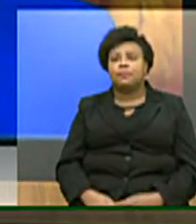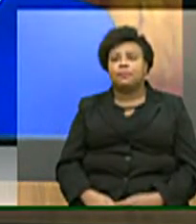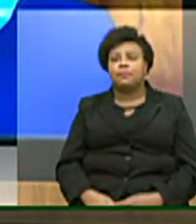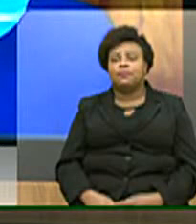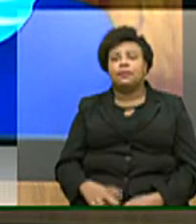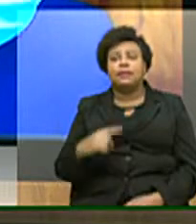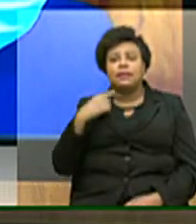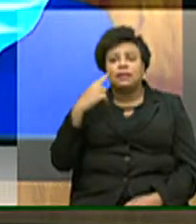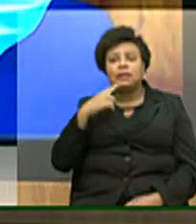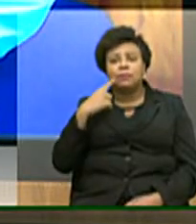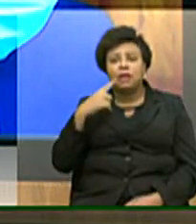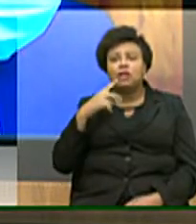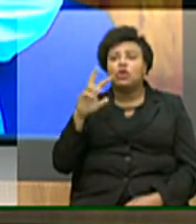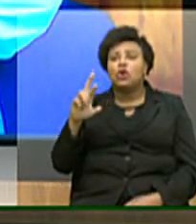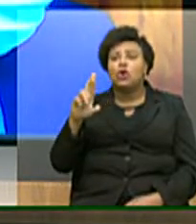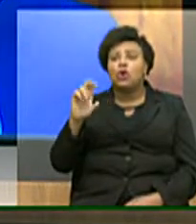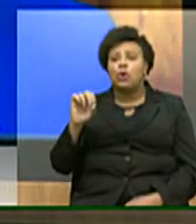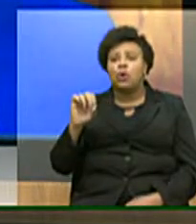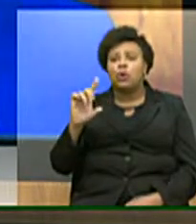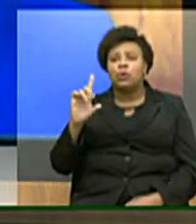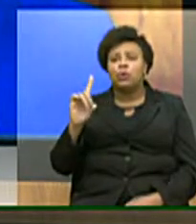E deputado Rodrigo Maroni.